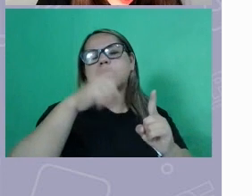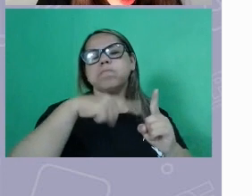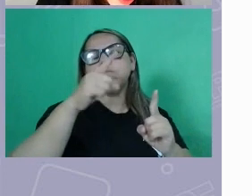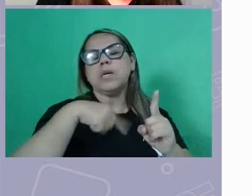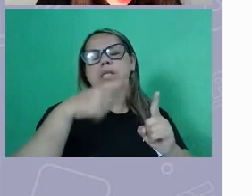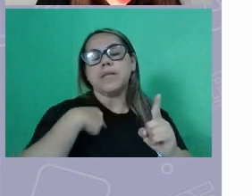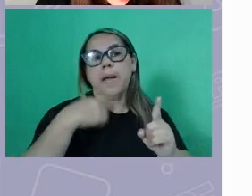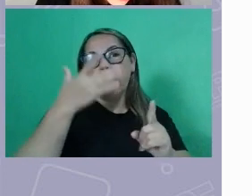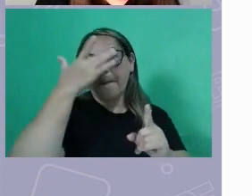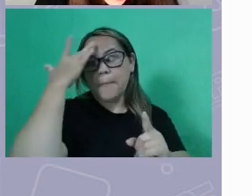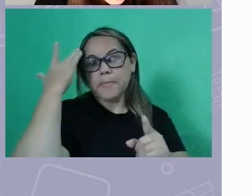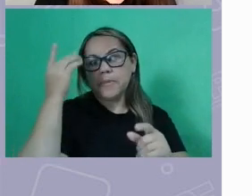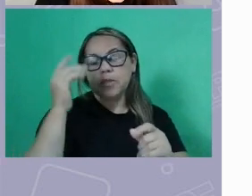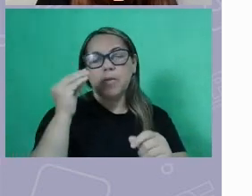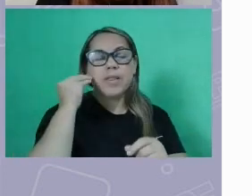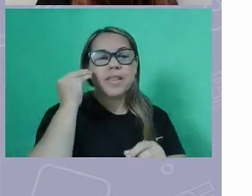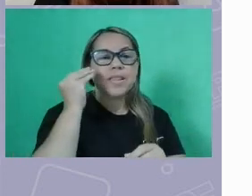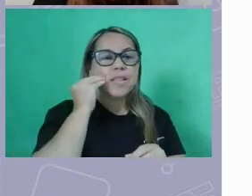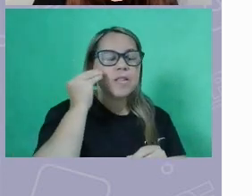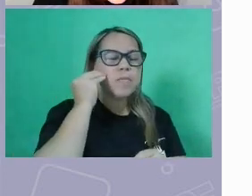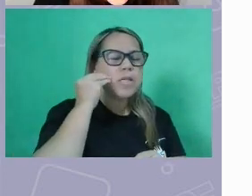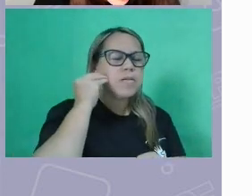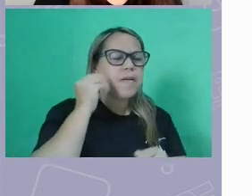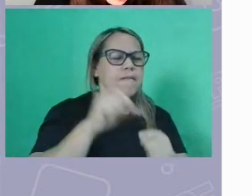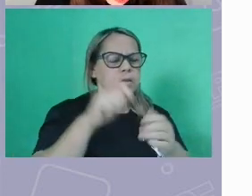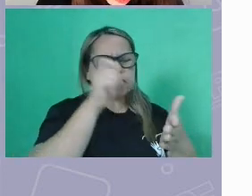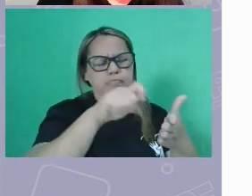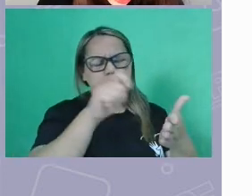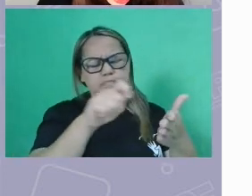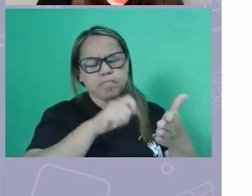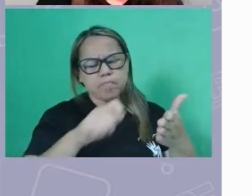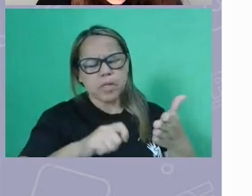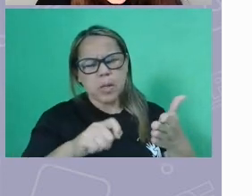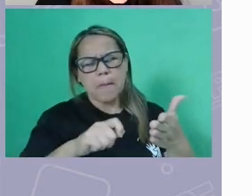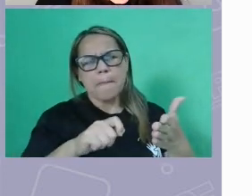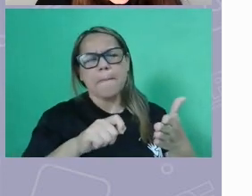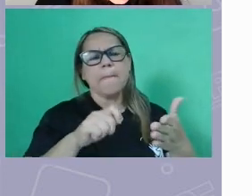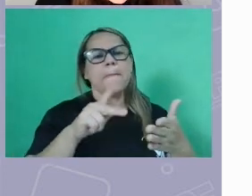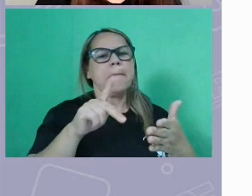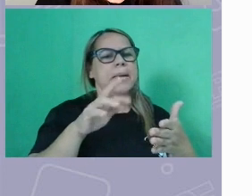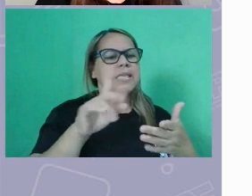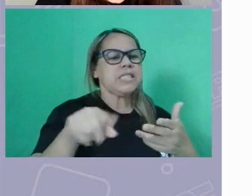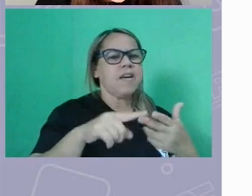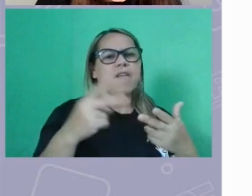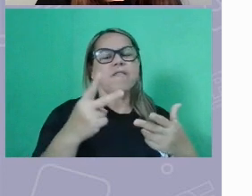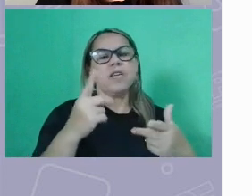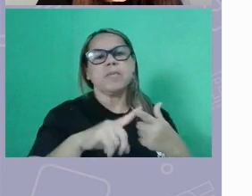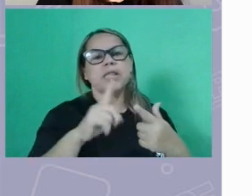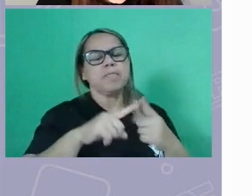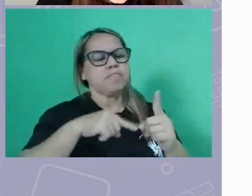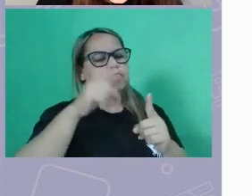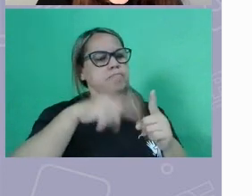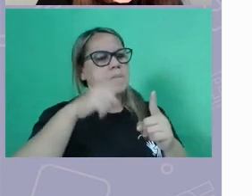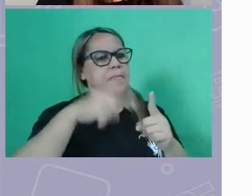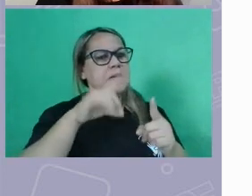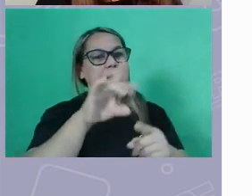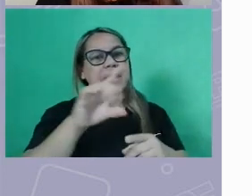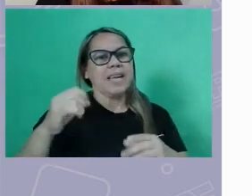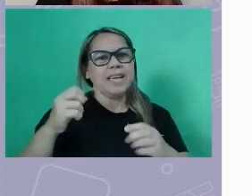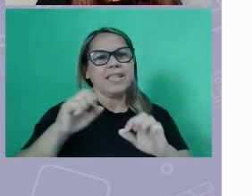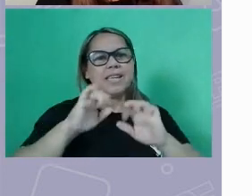que realiza o experimento faz anotações de pressão e volume com a variação de temperatura para cada gás